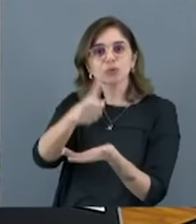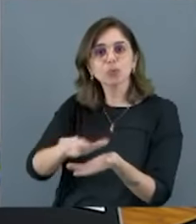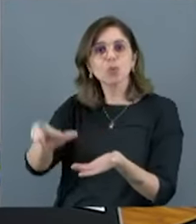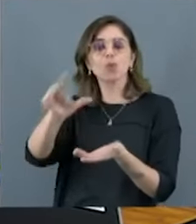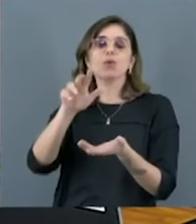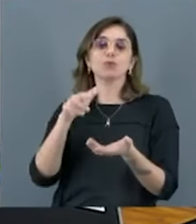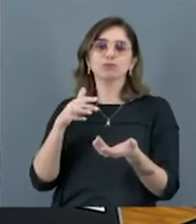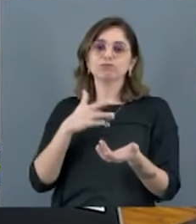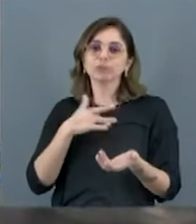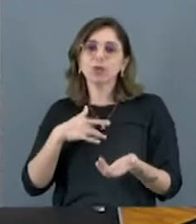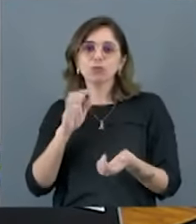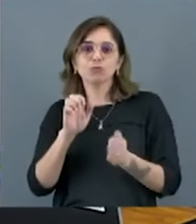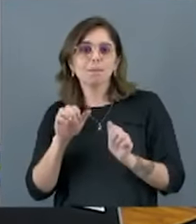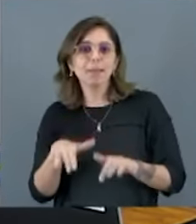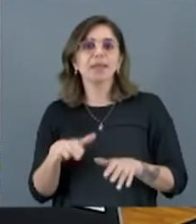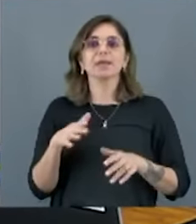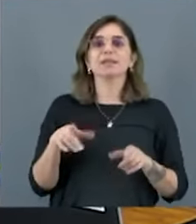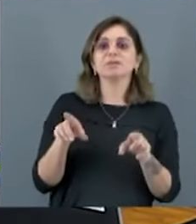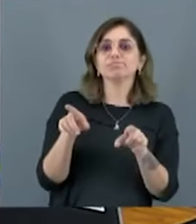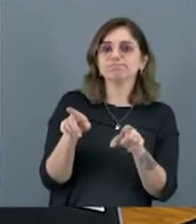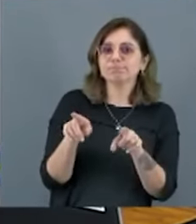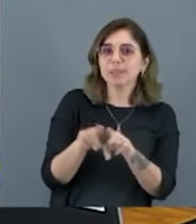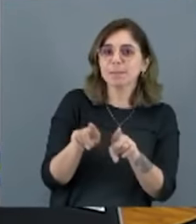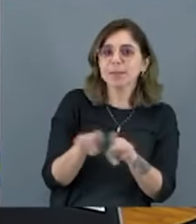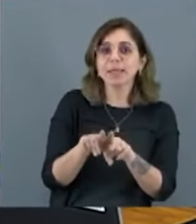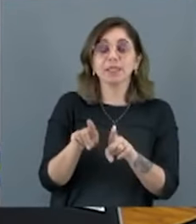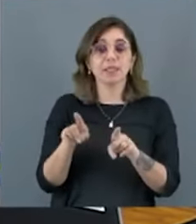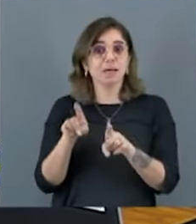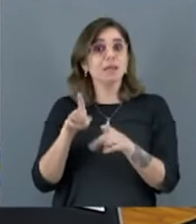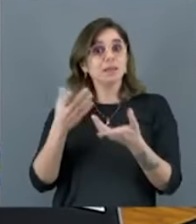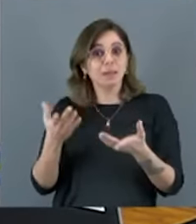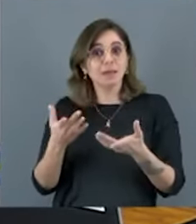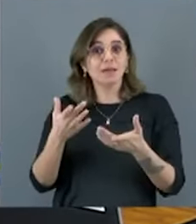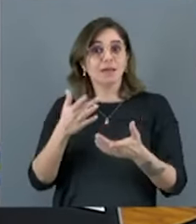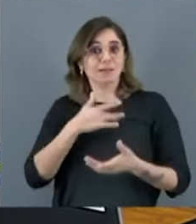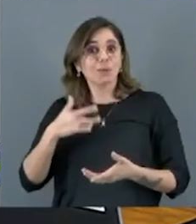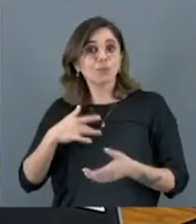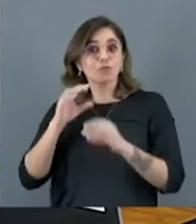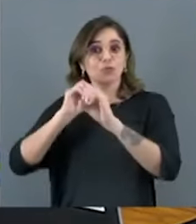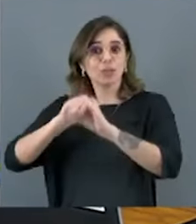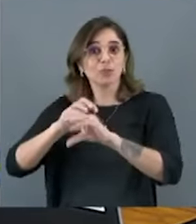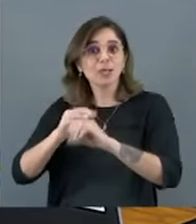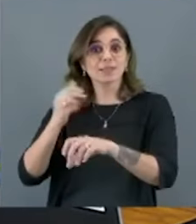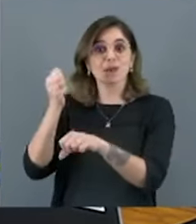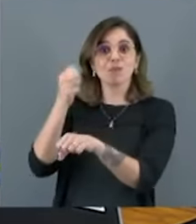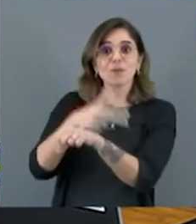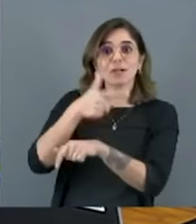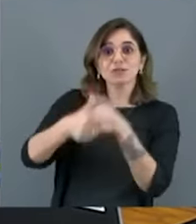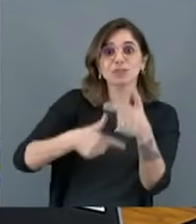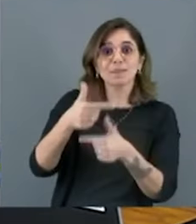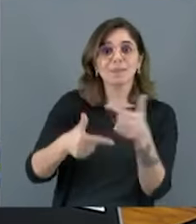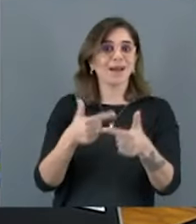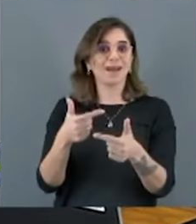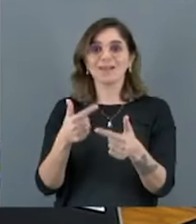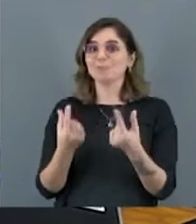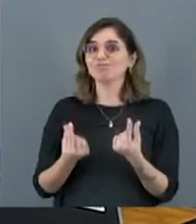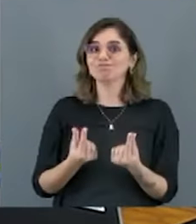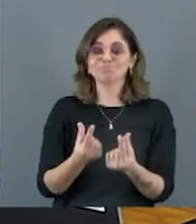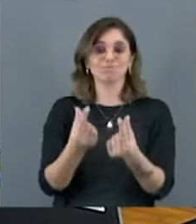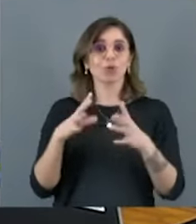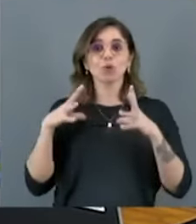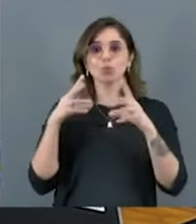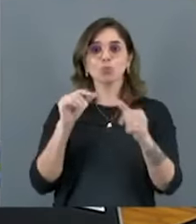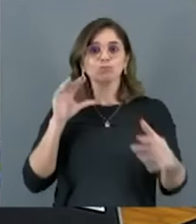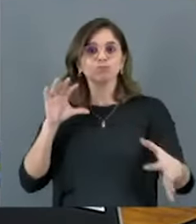só de entretenimento, a gente está falando de emprego, de renda, de educação e de saúde. Então, muito obrigado, senador, pela condução desse debate.